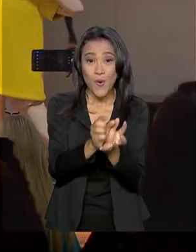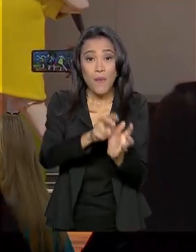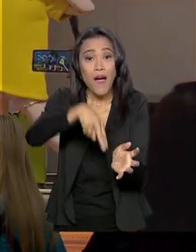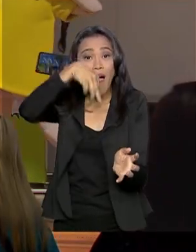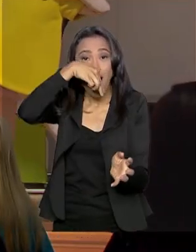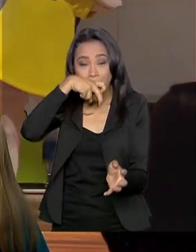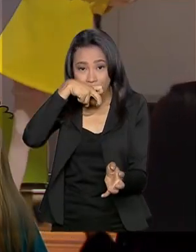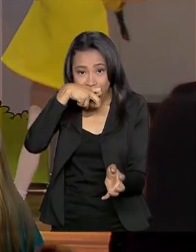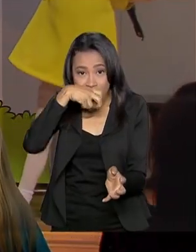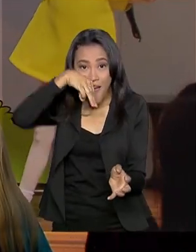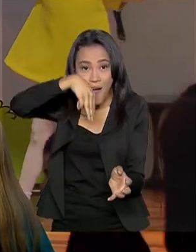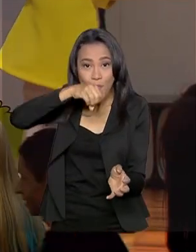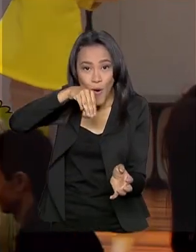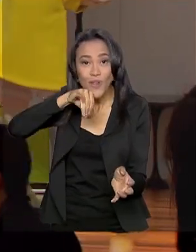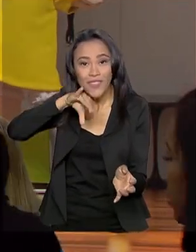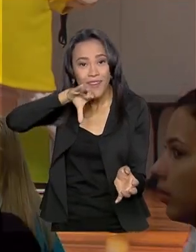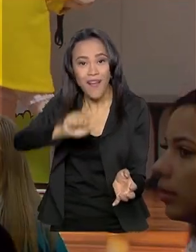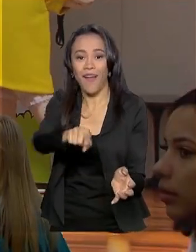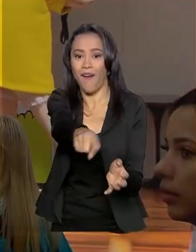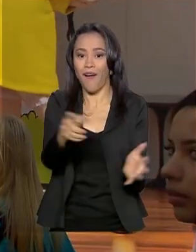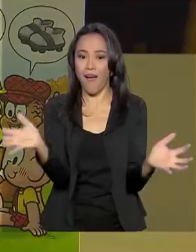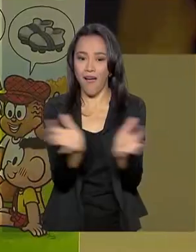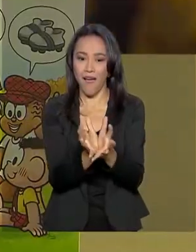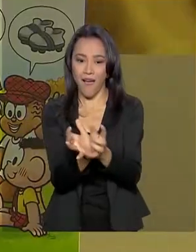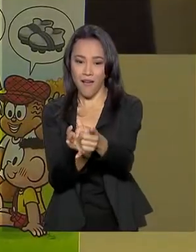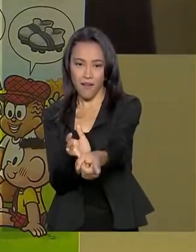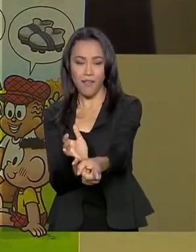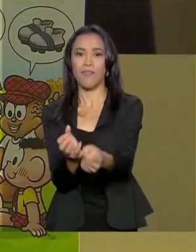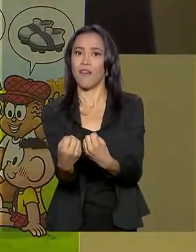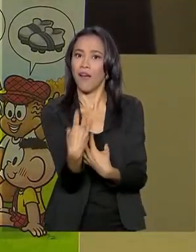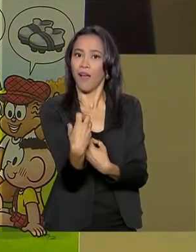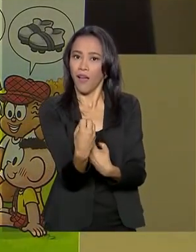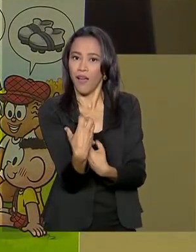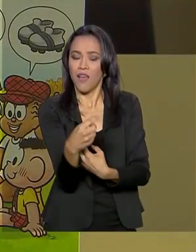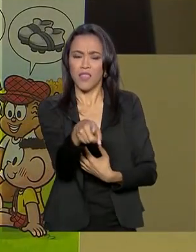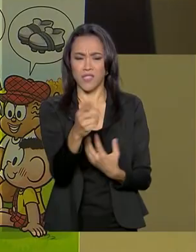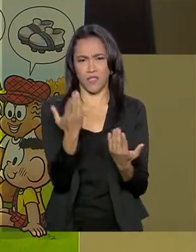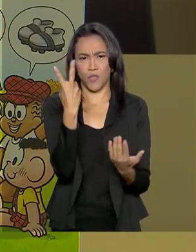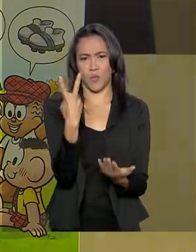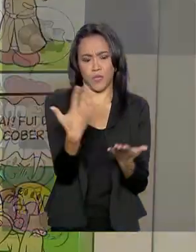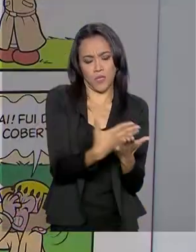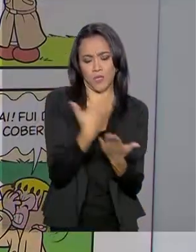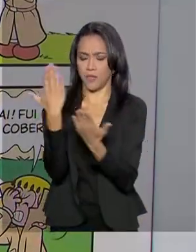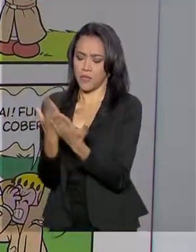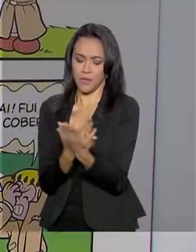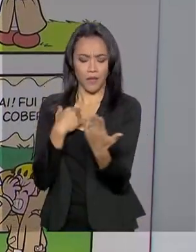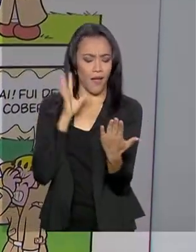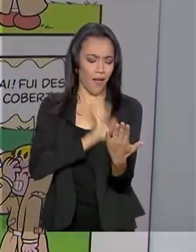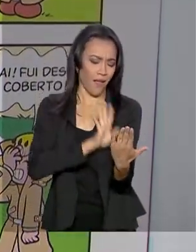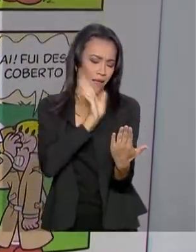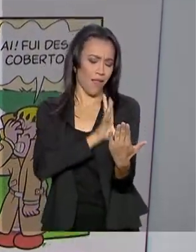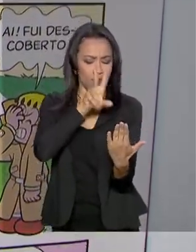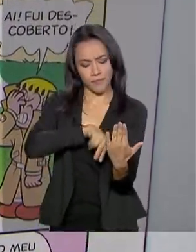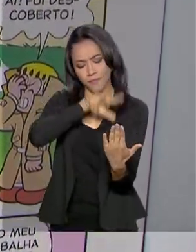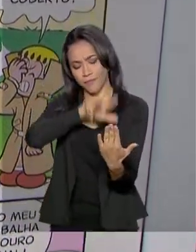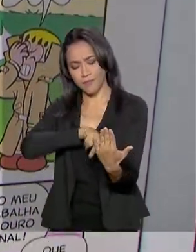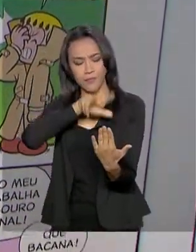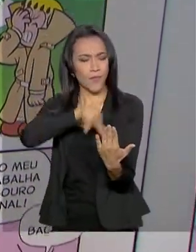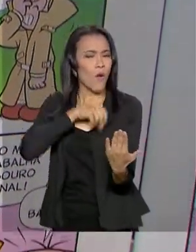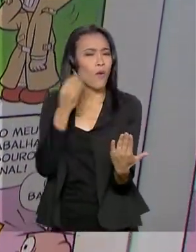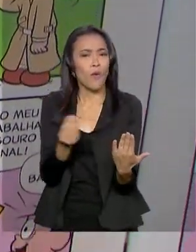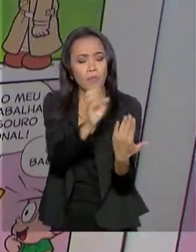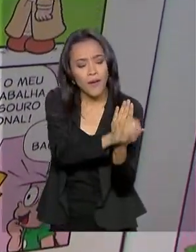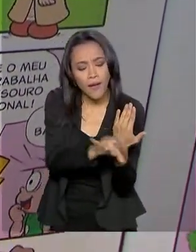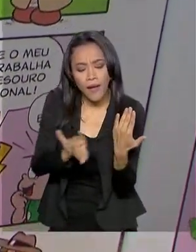e Magali estão juntos nesse desafio. Nessas duas revistinhas, eles ensinam de uma forma divertida como cada